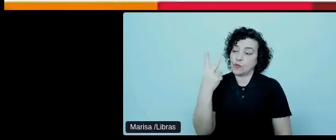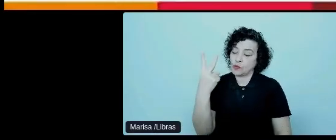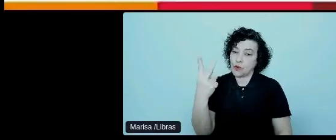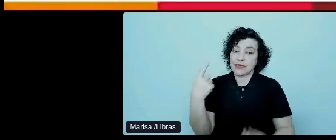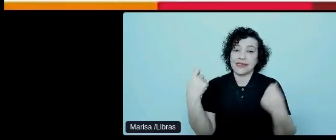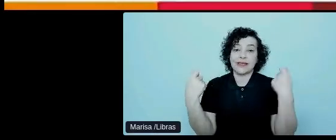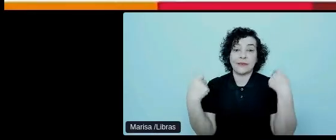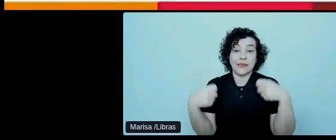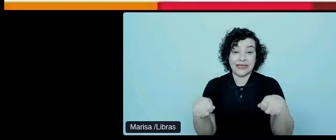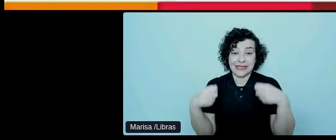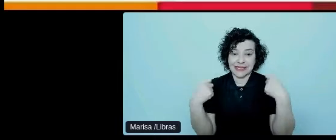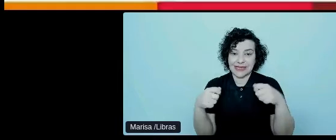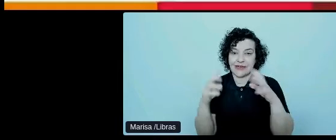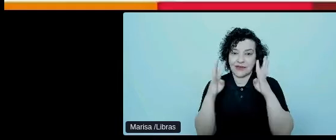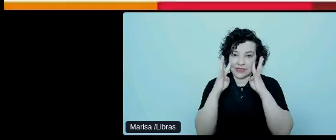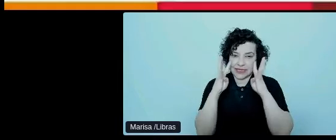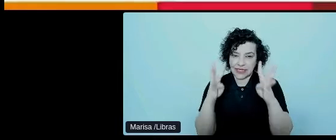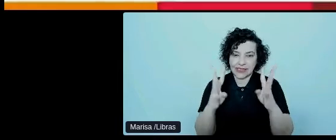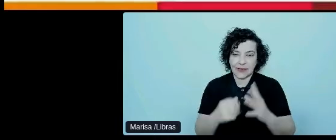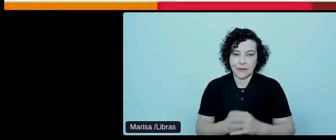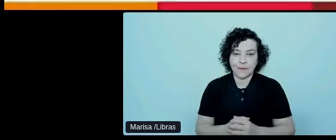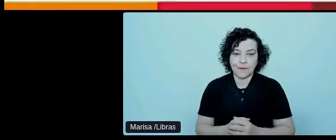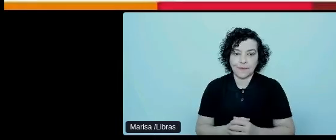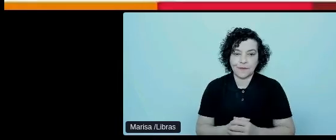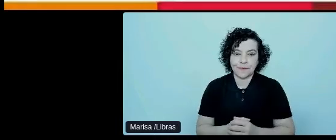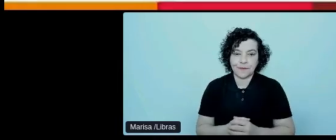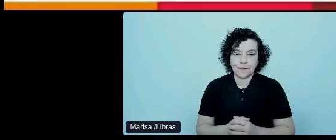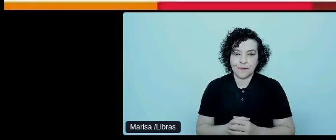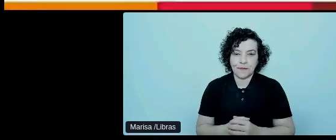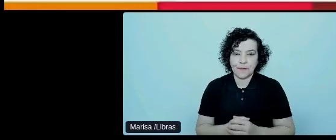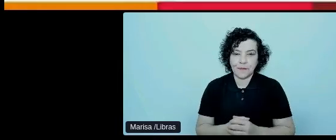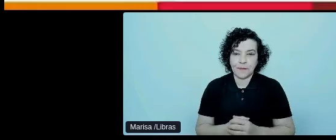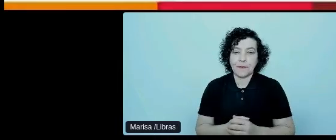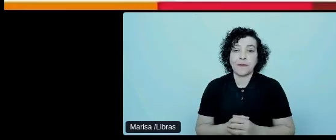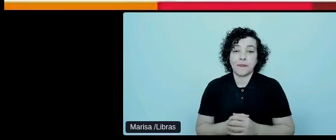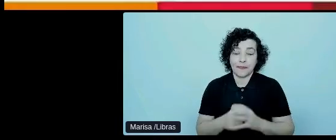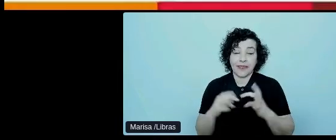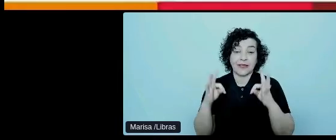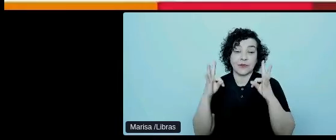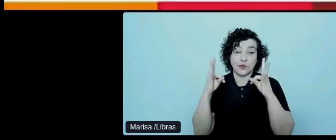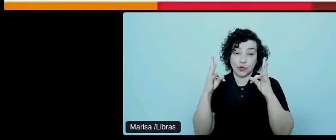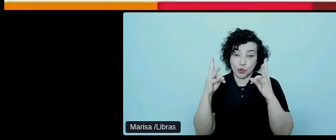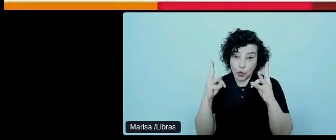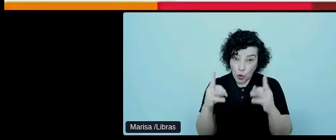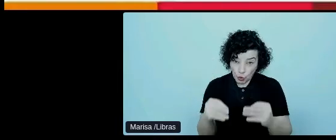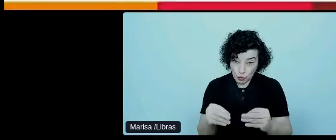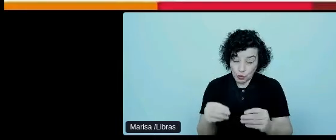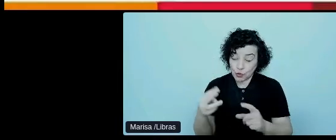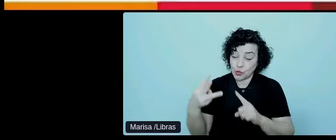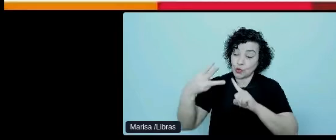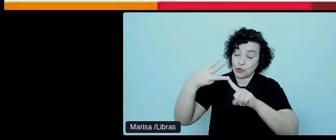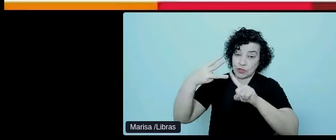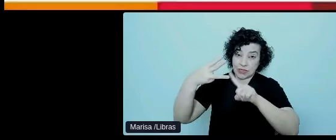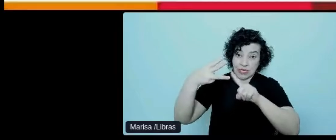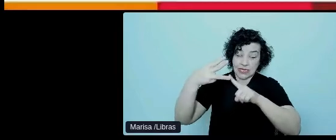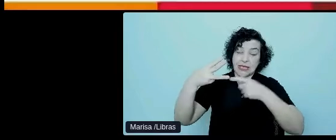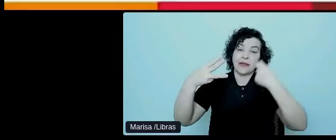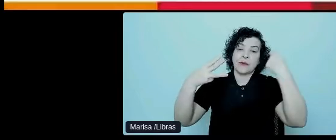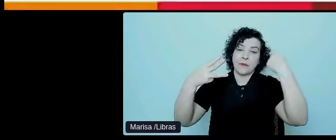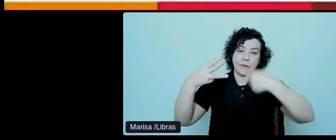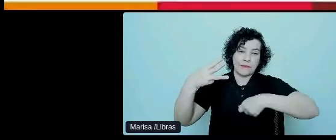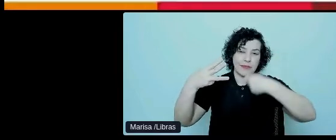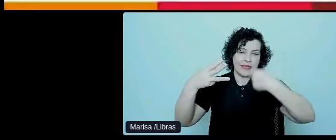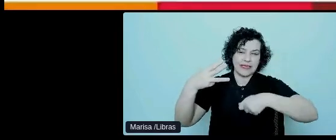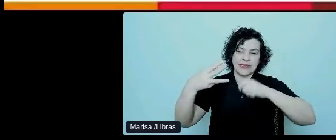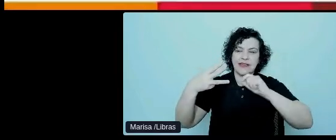atendidos. Aqui teve uma duplicidade, mas todos no triplo A ele precisava ter todos do precisa ser